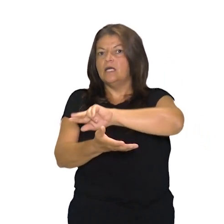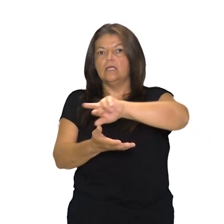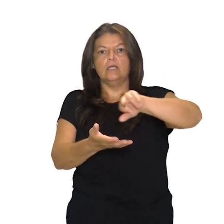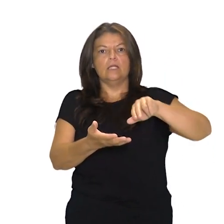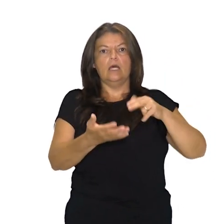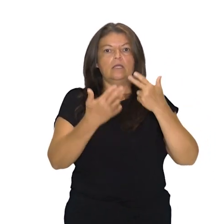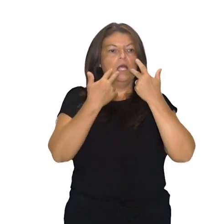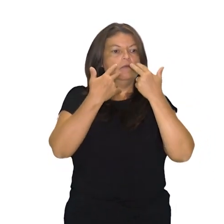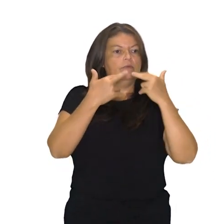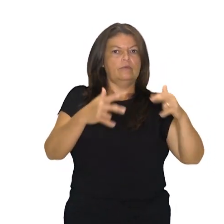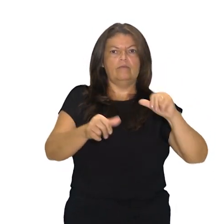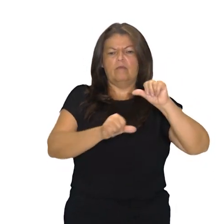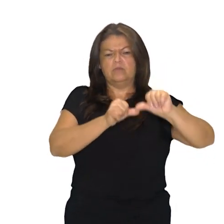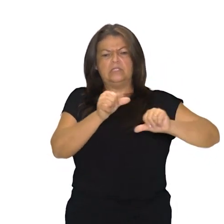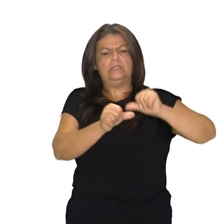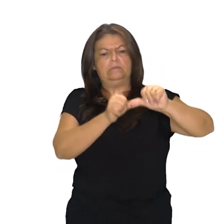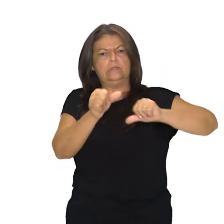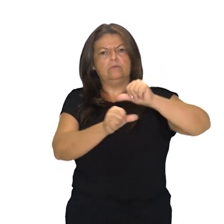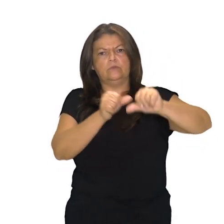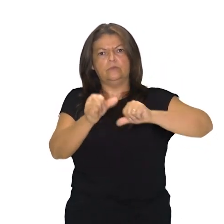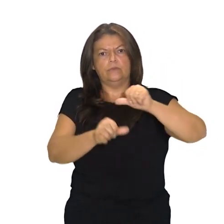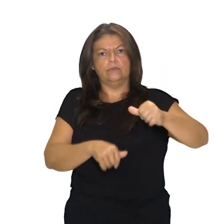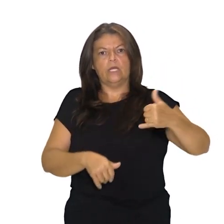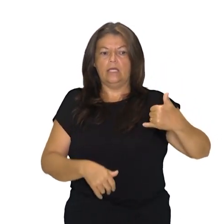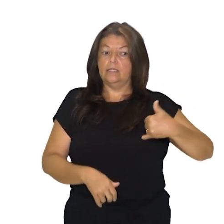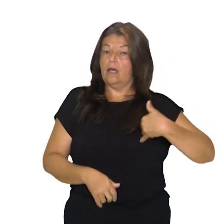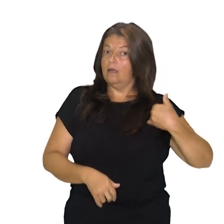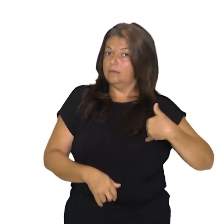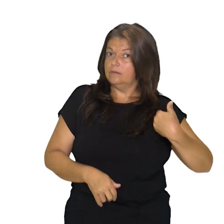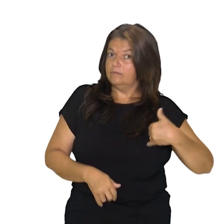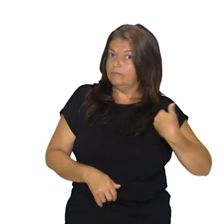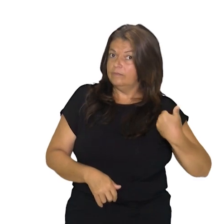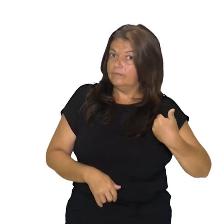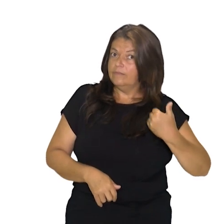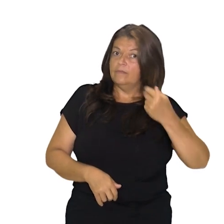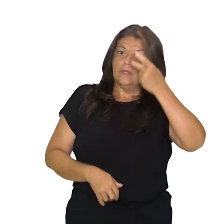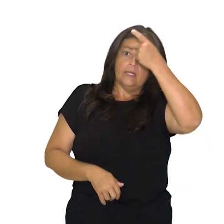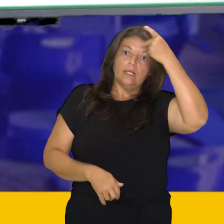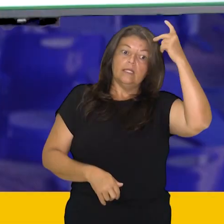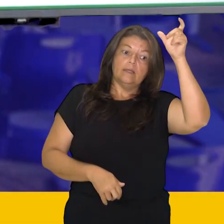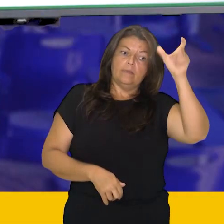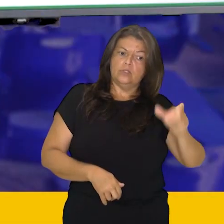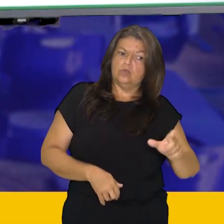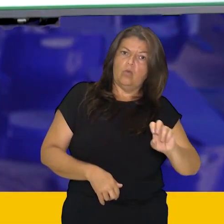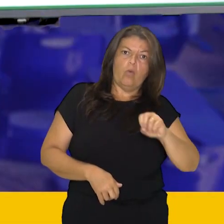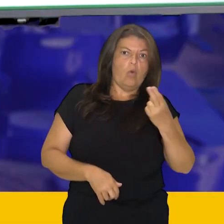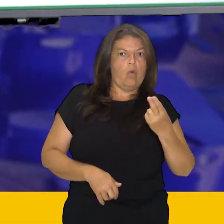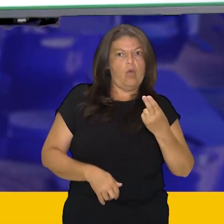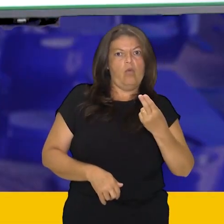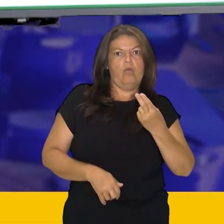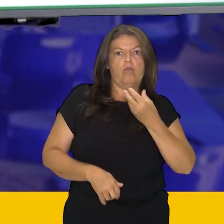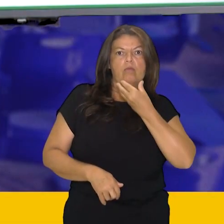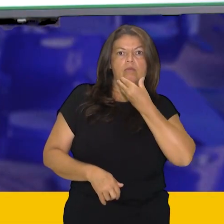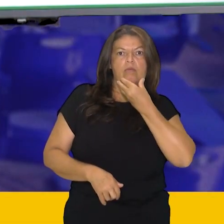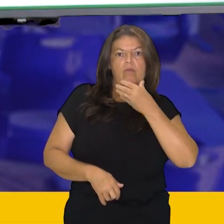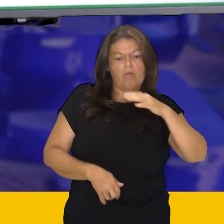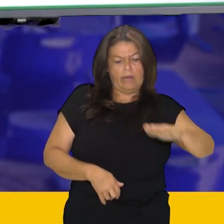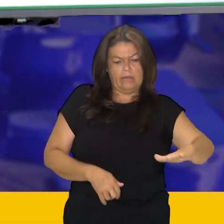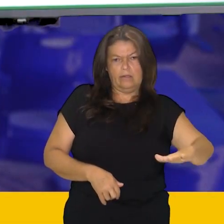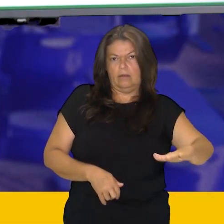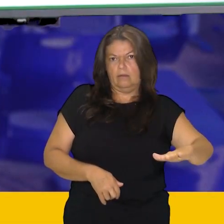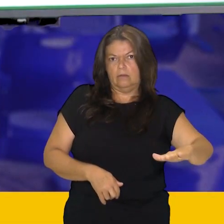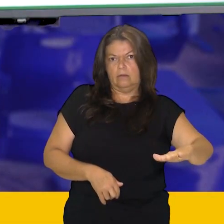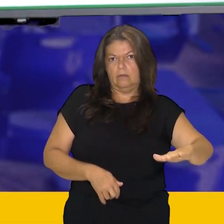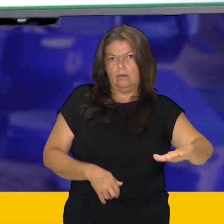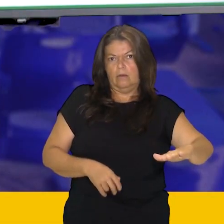A língua varia conforme a idade do falante, ou seja, uma criança nunca vai falar nem usar a língua